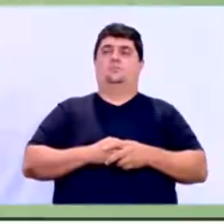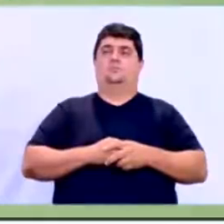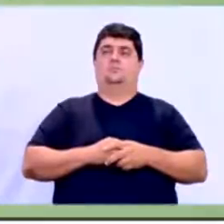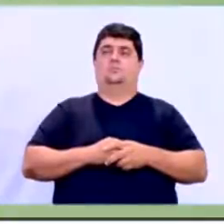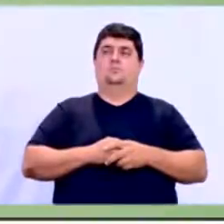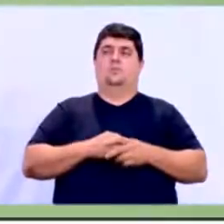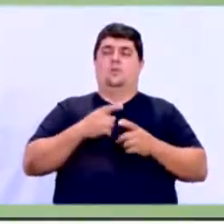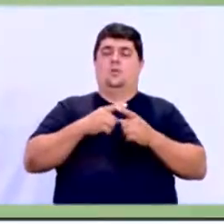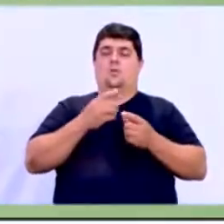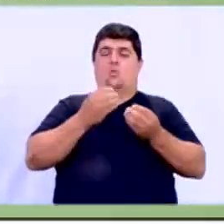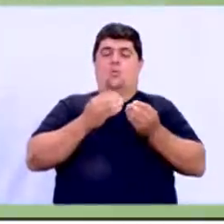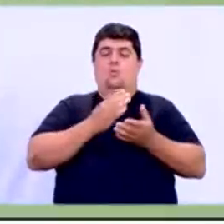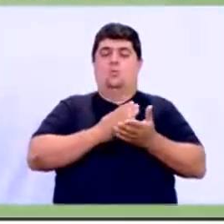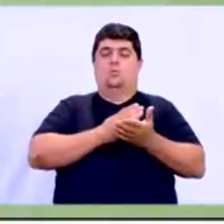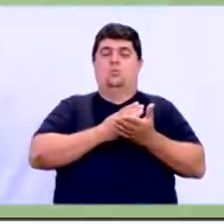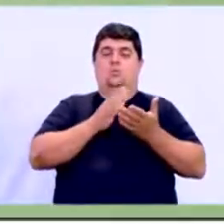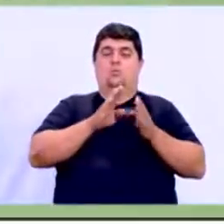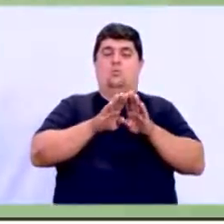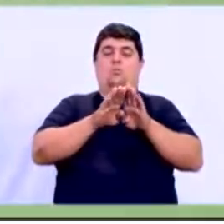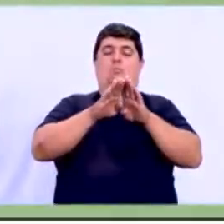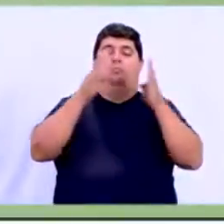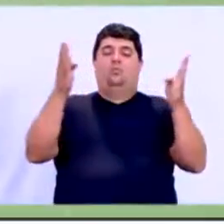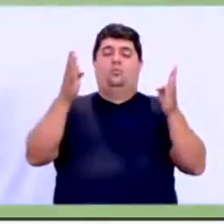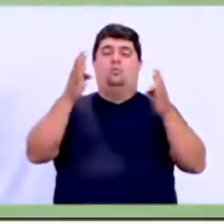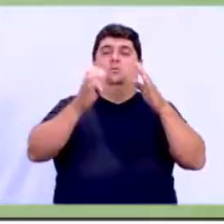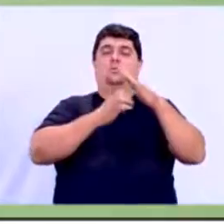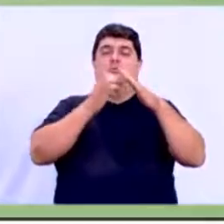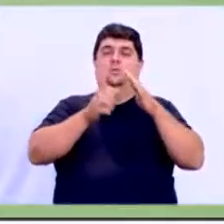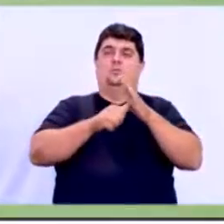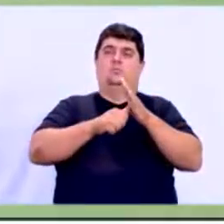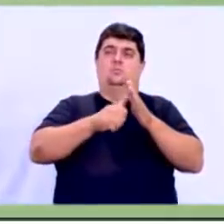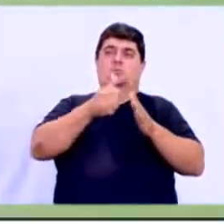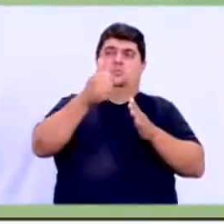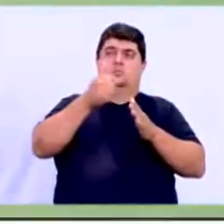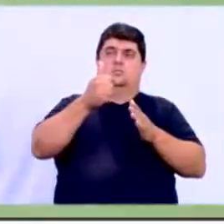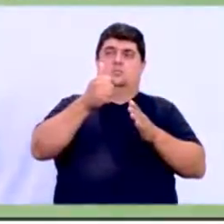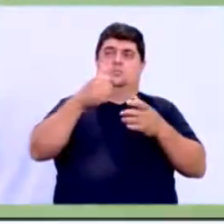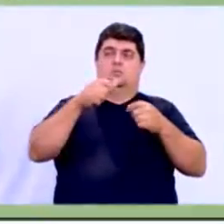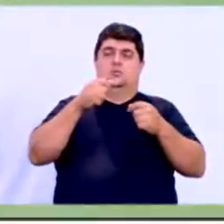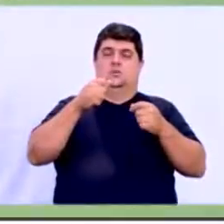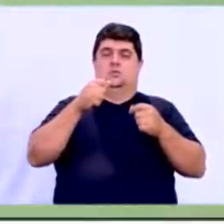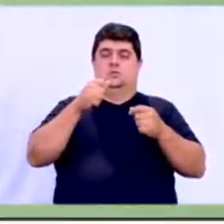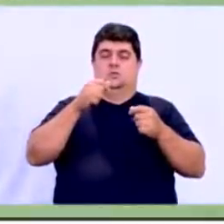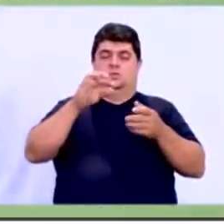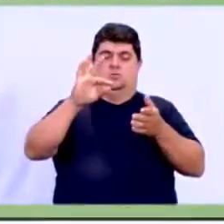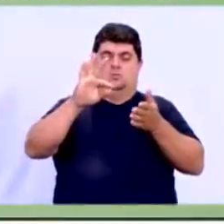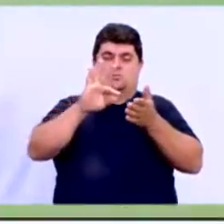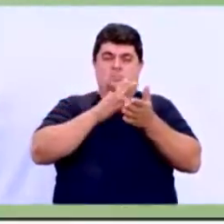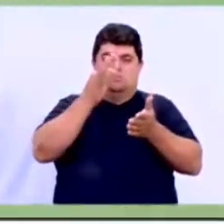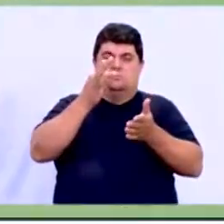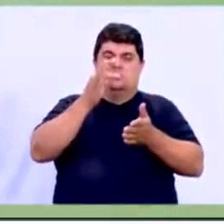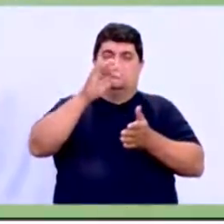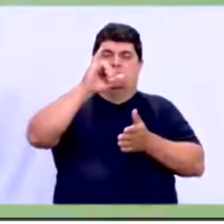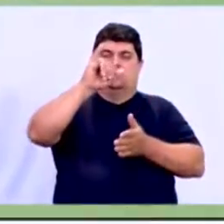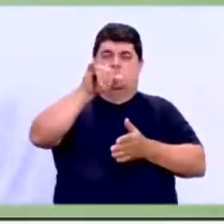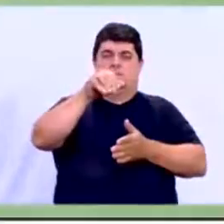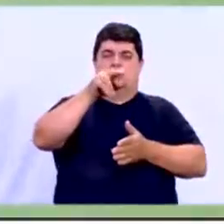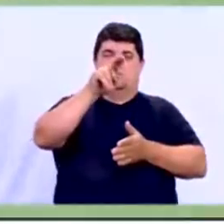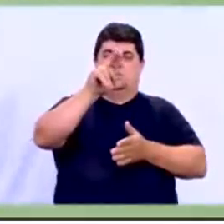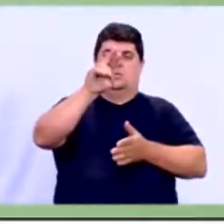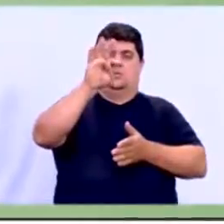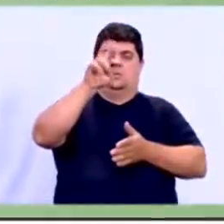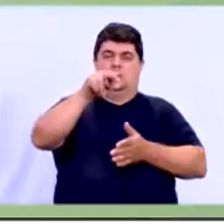a abertura de empresas. O primeiro passo, ele consiste no registro na junta comercial, né? Então você deve obter